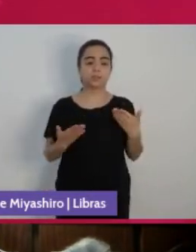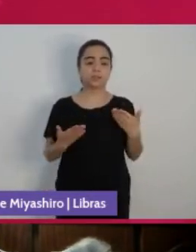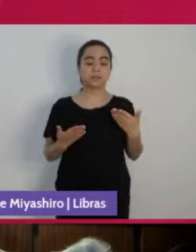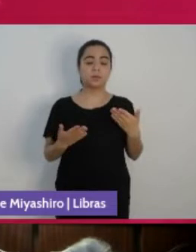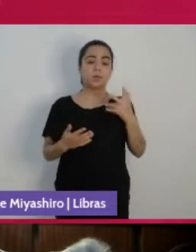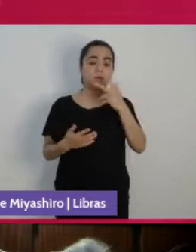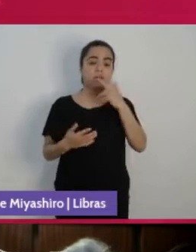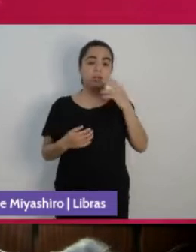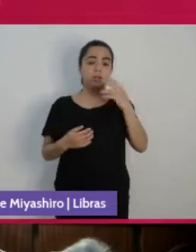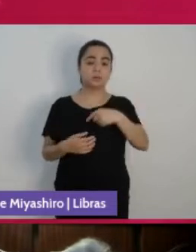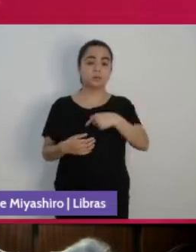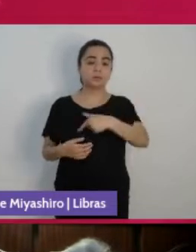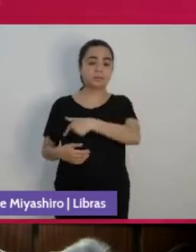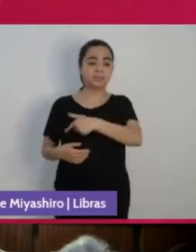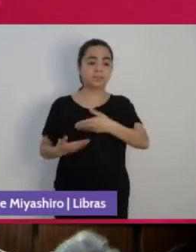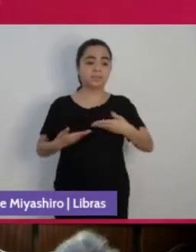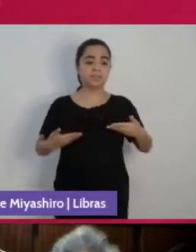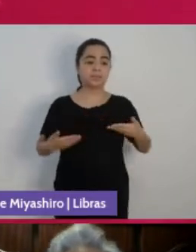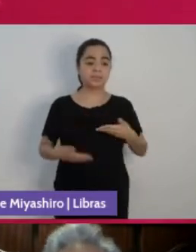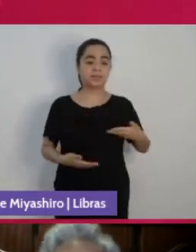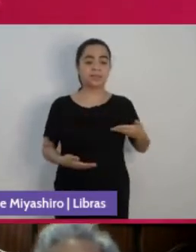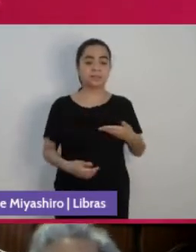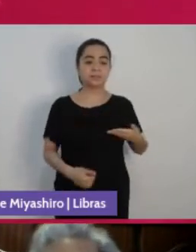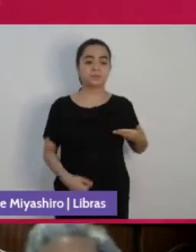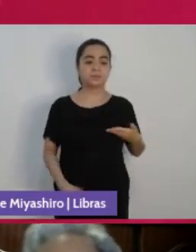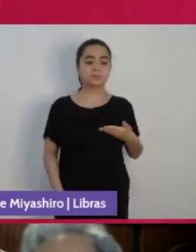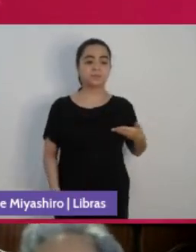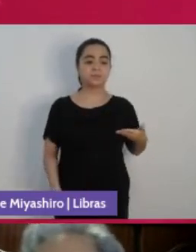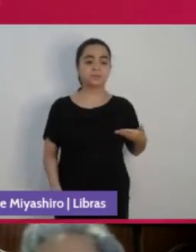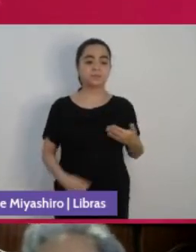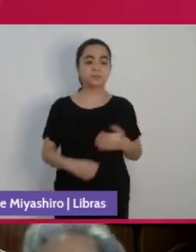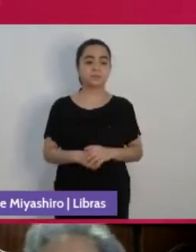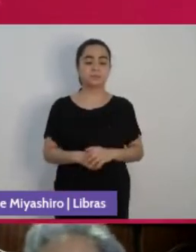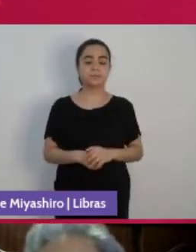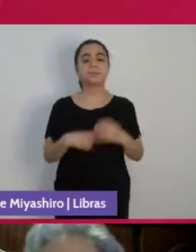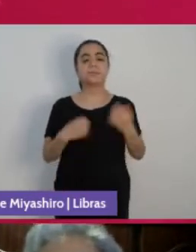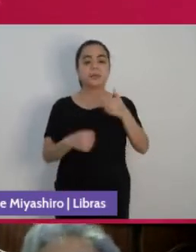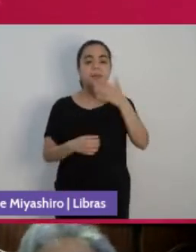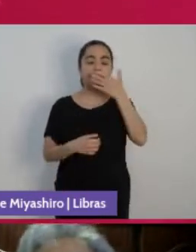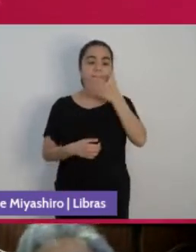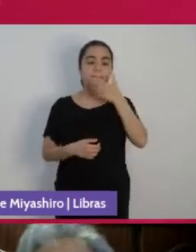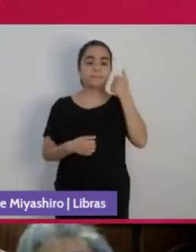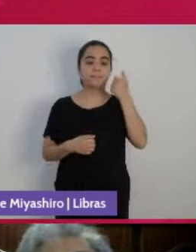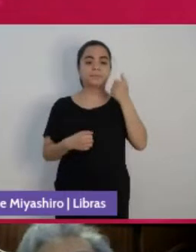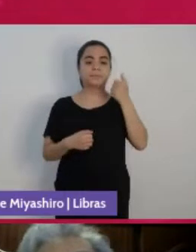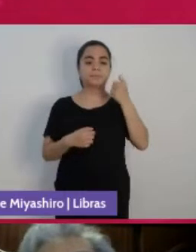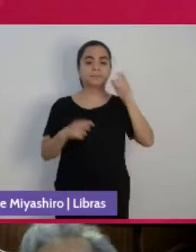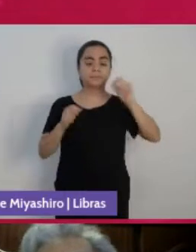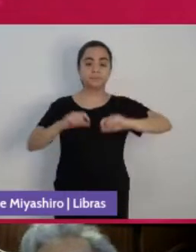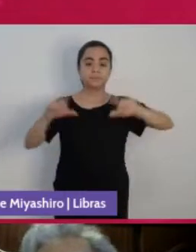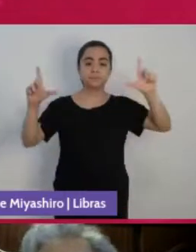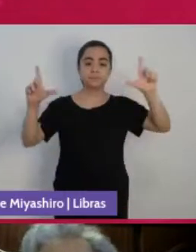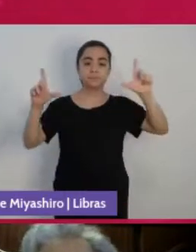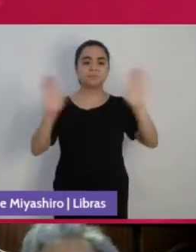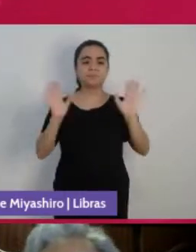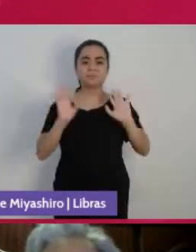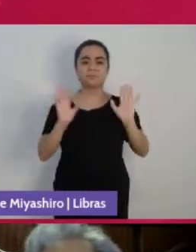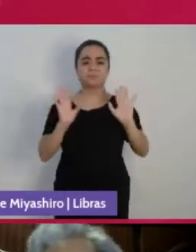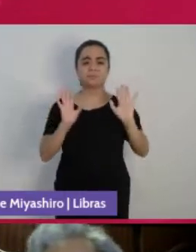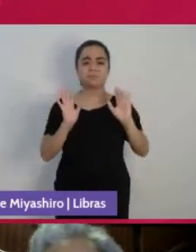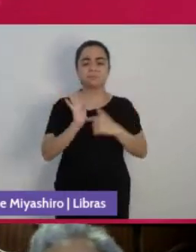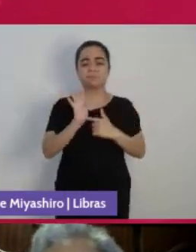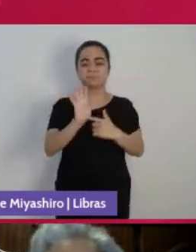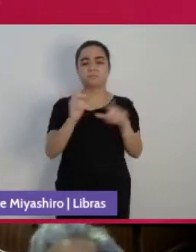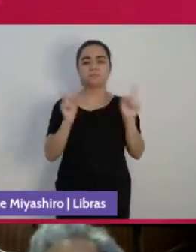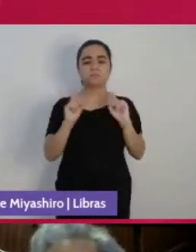no centro da mama. Valeria a pena fazer uma exagerada? Não, não vai aparecer. Aí